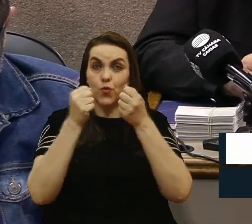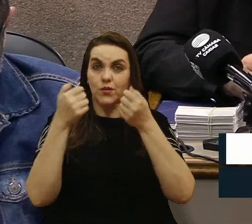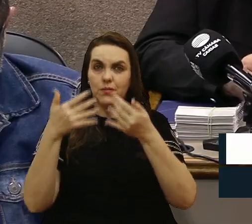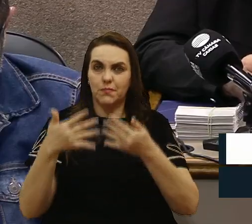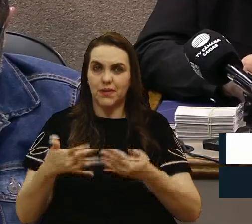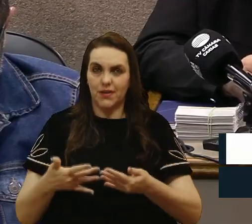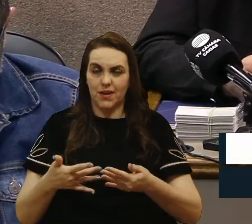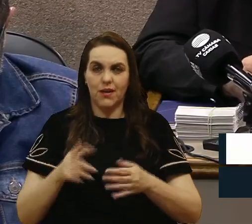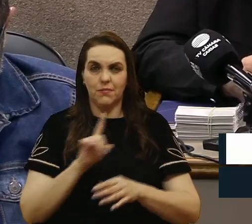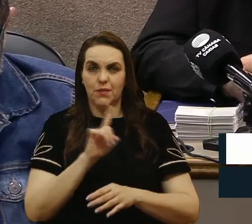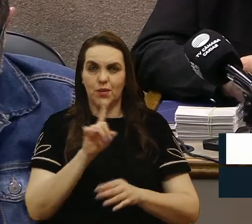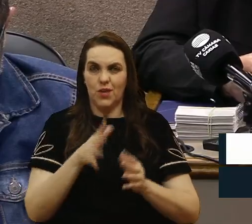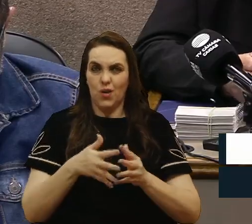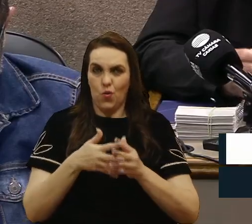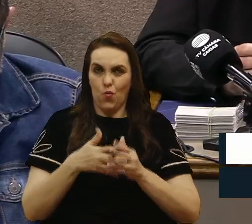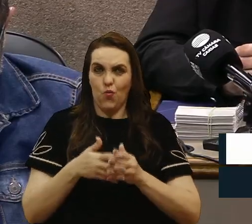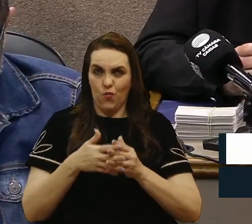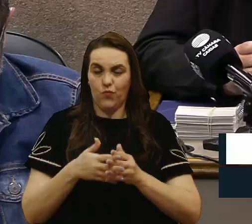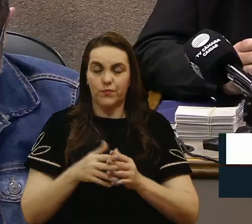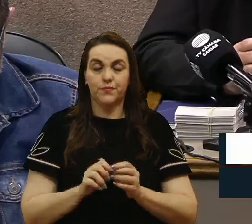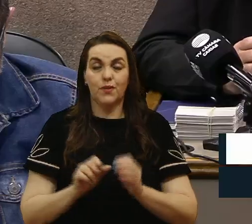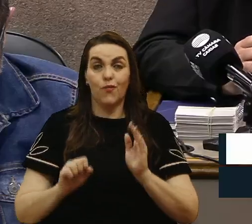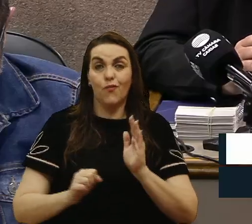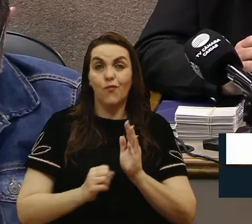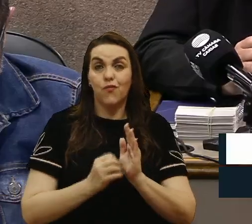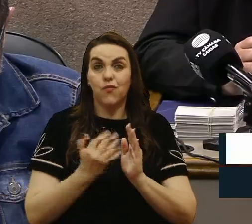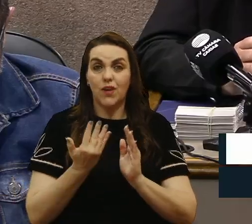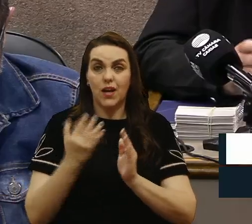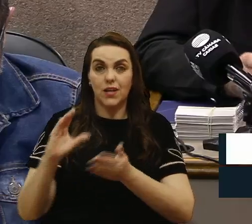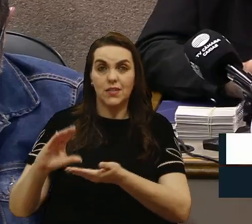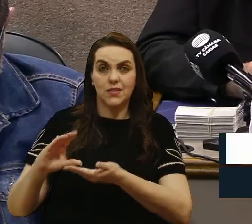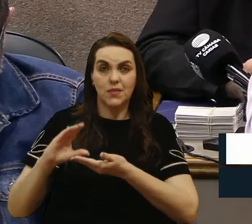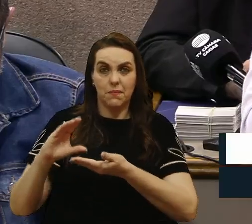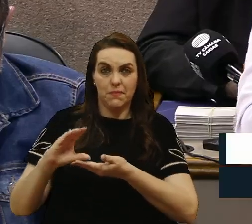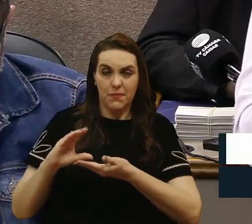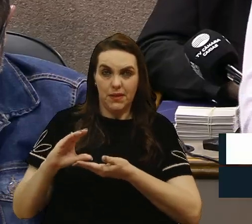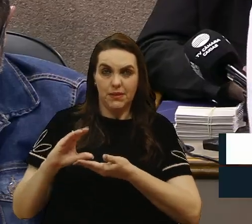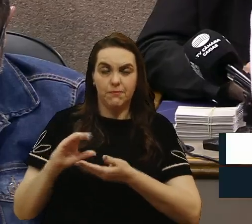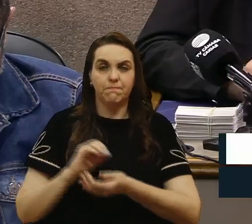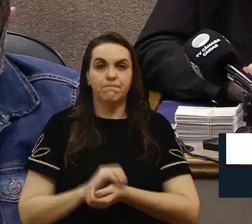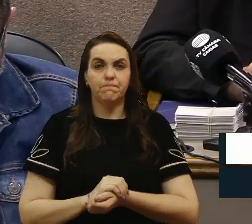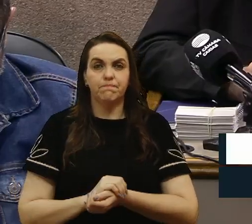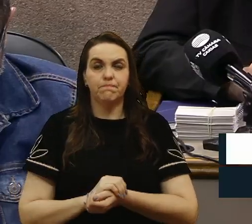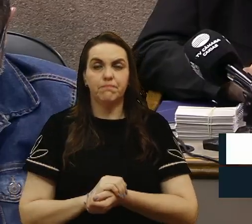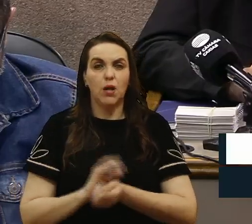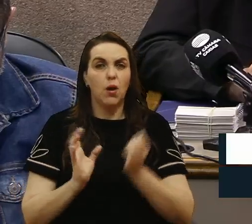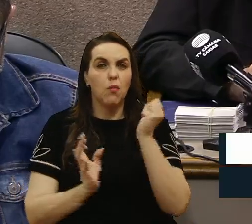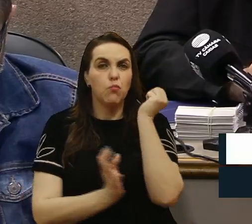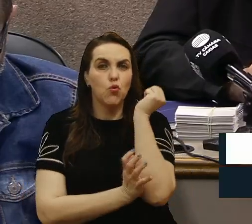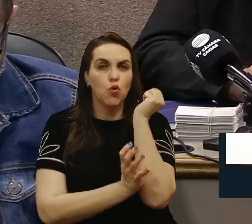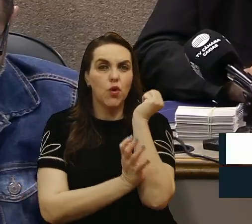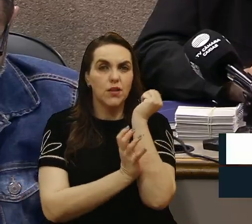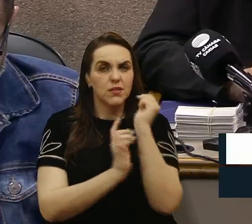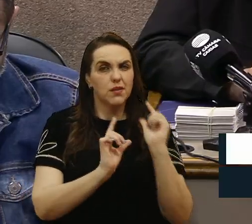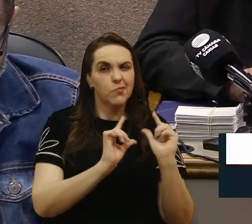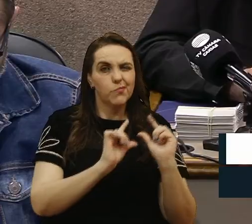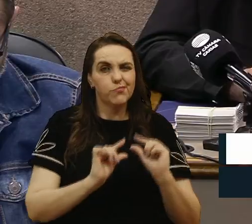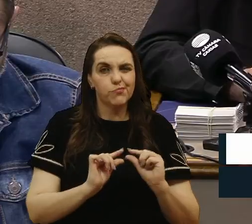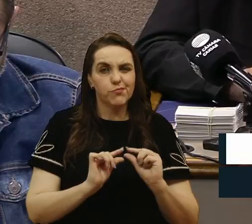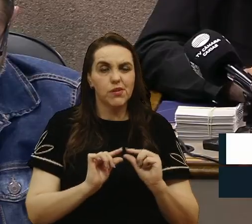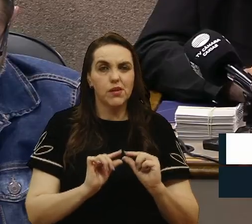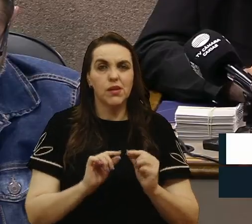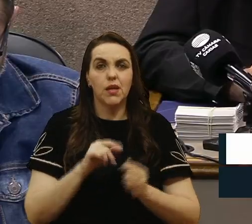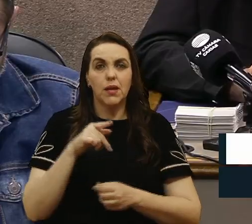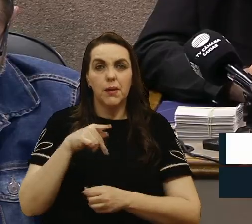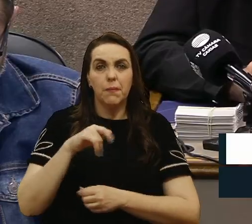fique confuso. Nós temos várias emendas parlamentares. Uma menos burocrática, que é a emenda PIX, a